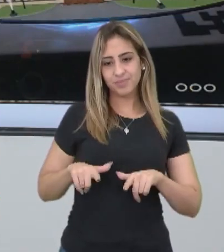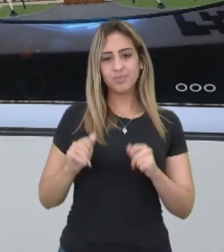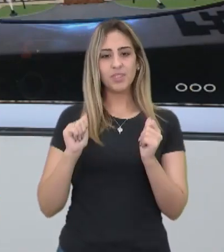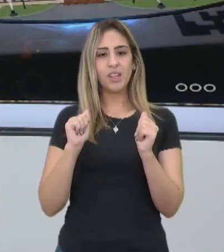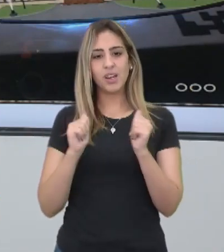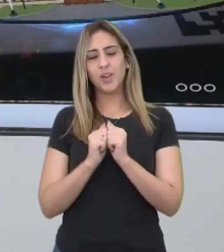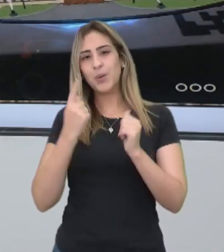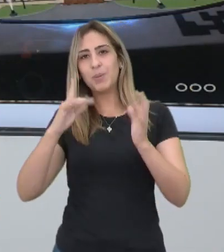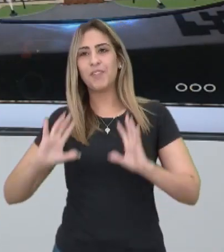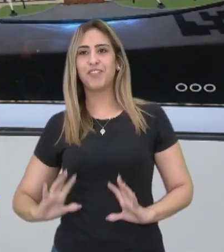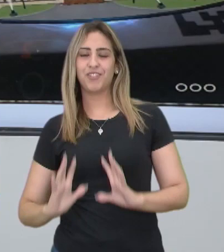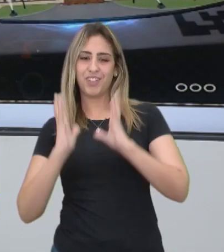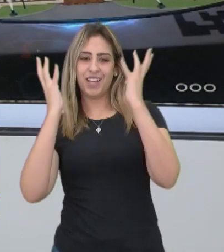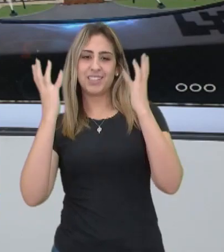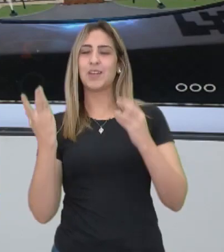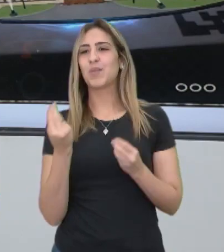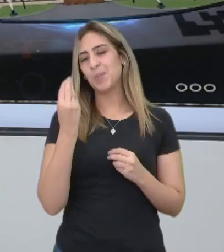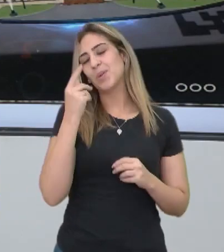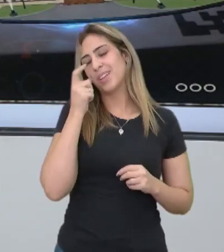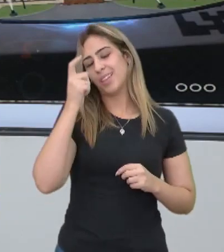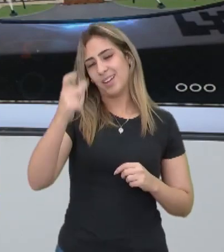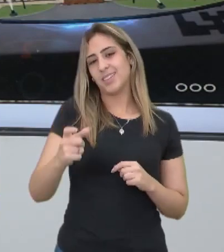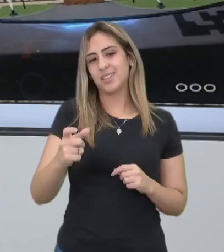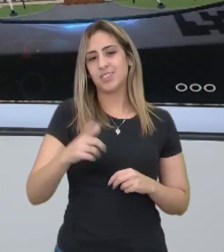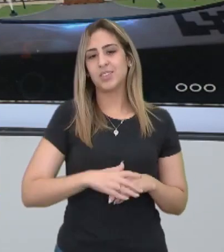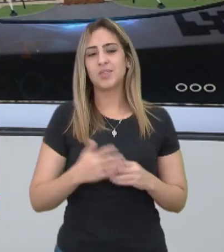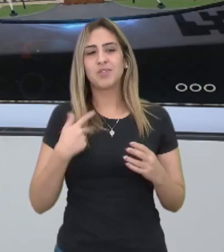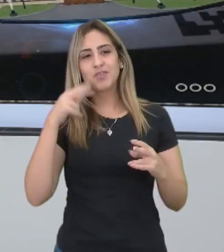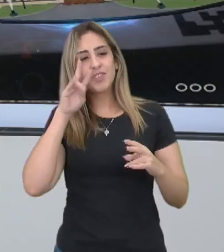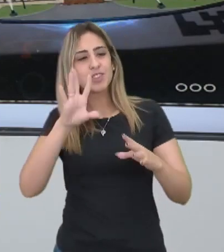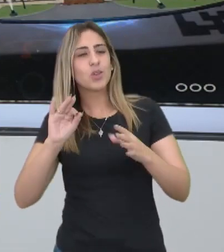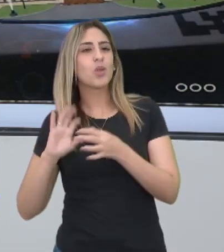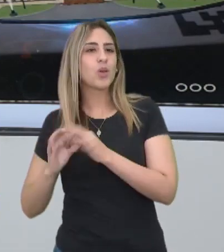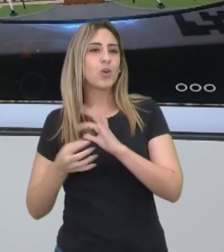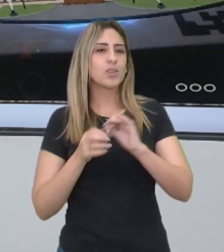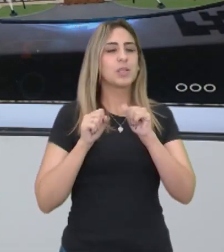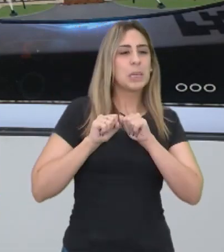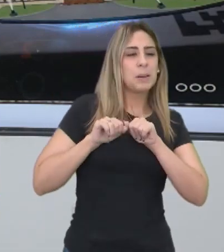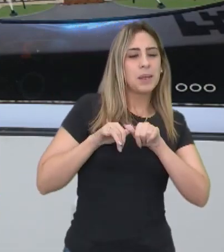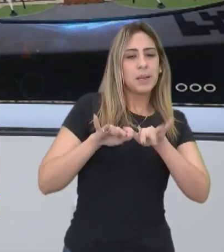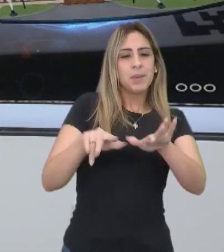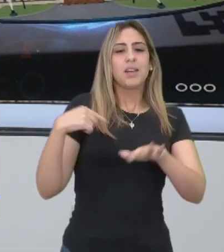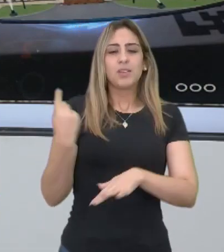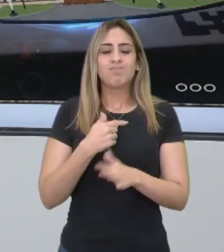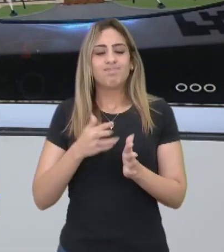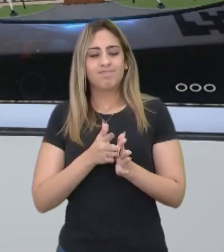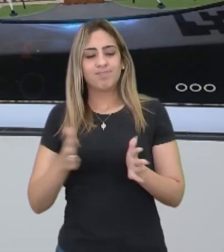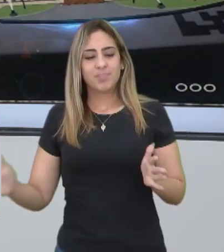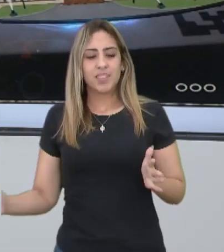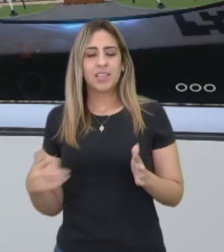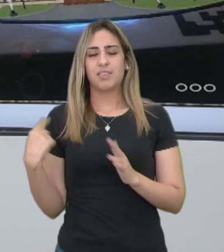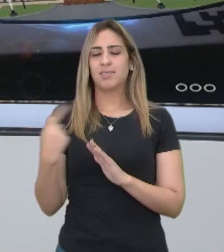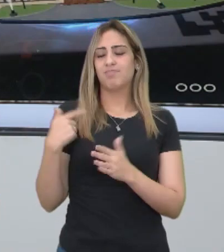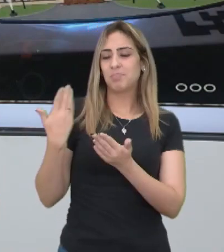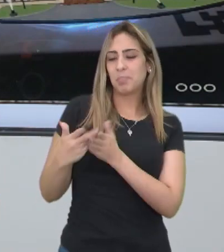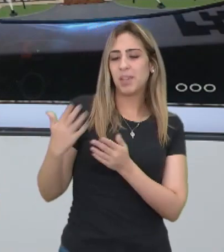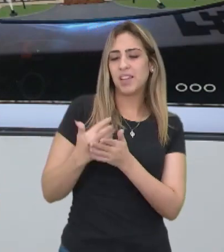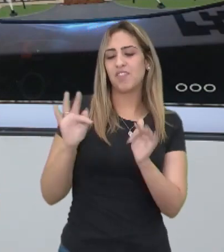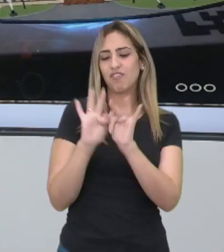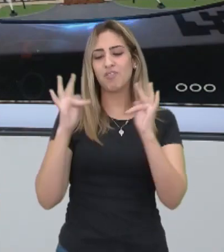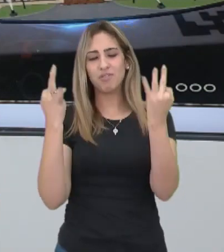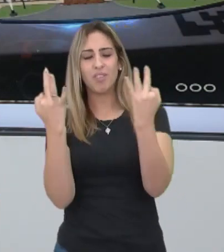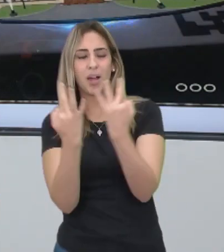com a festa foi muito interessante. Então, no meio de todo esse contexto de pandemia que nós passamos, as percas, né, as famílias que